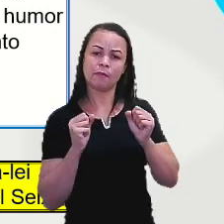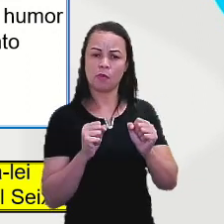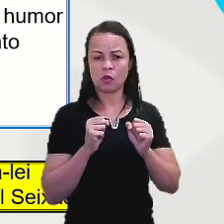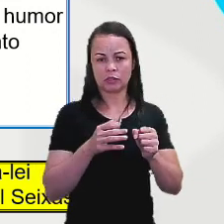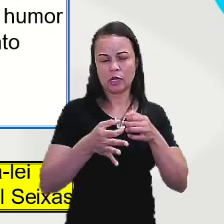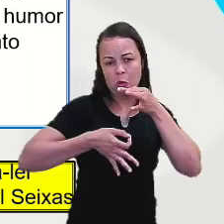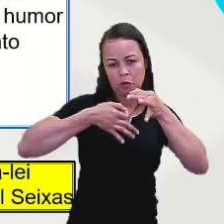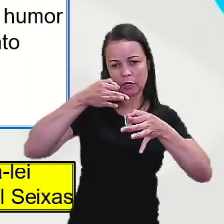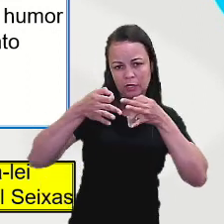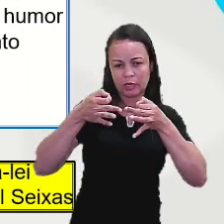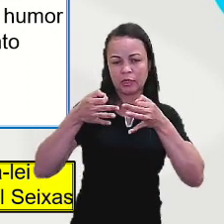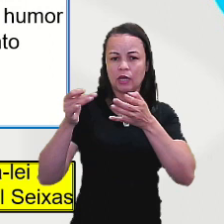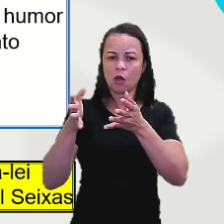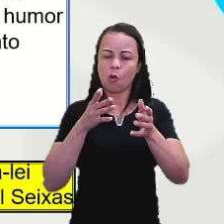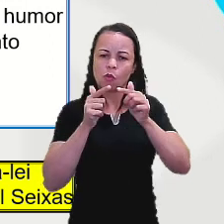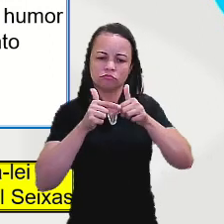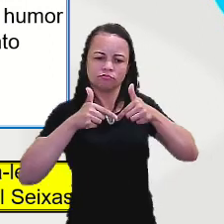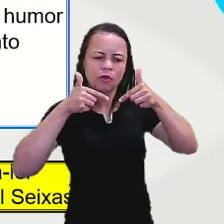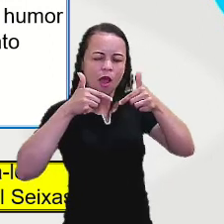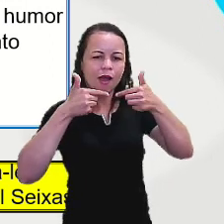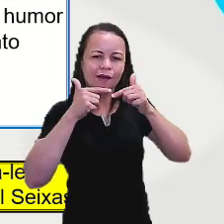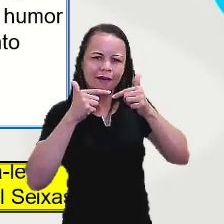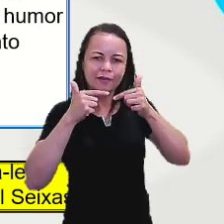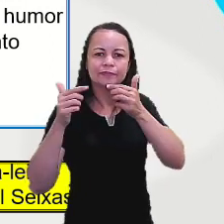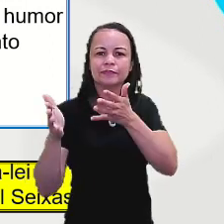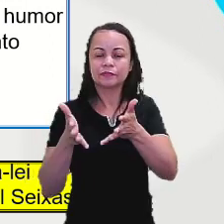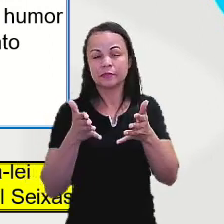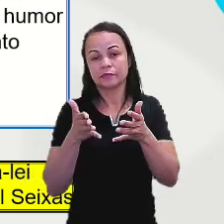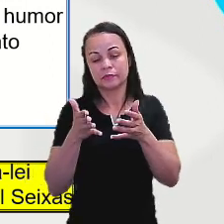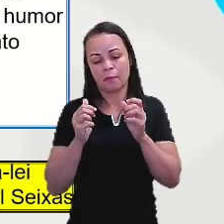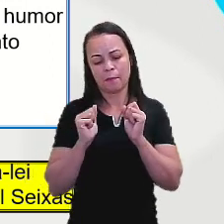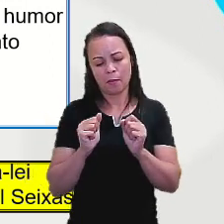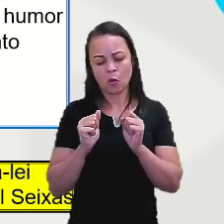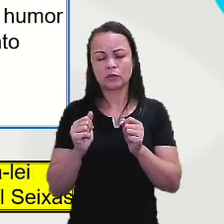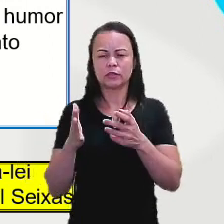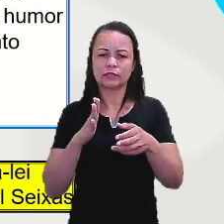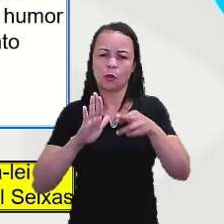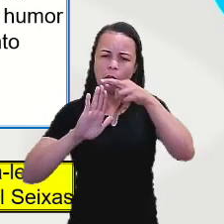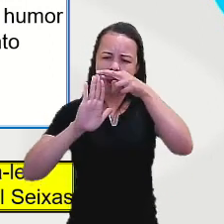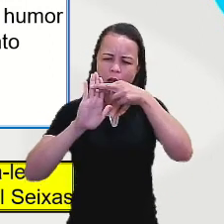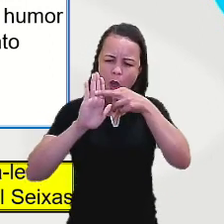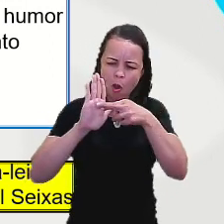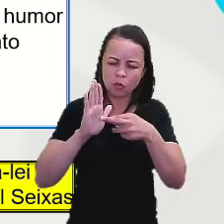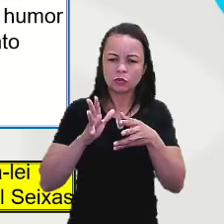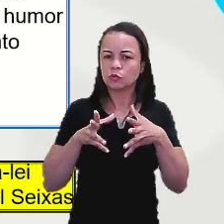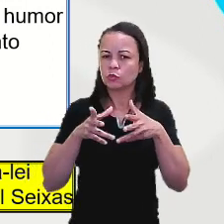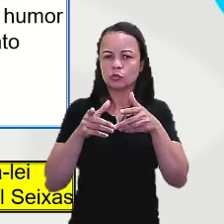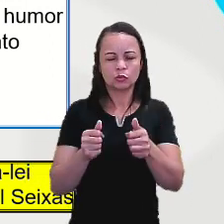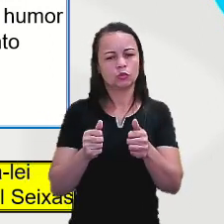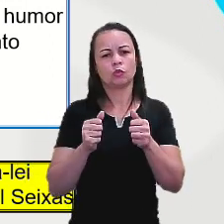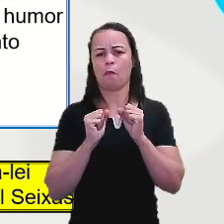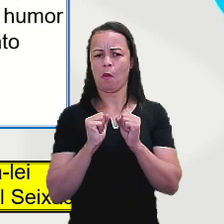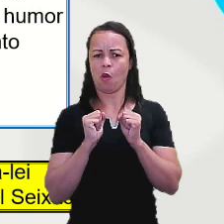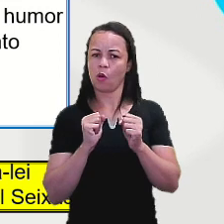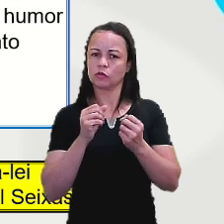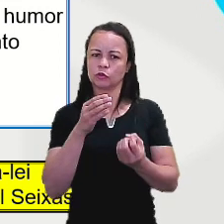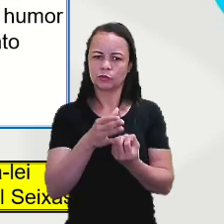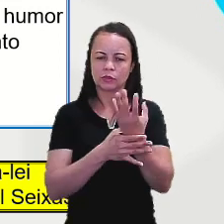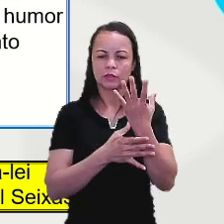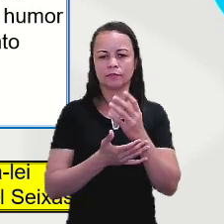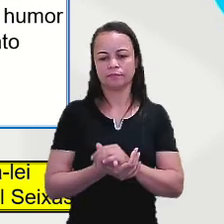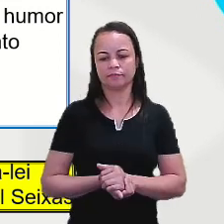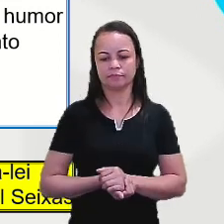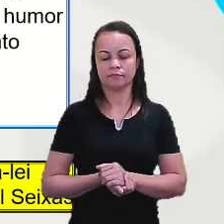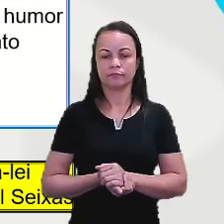humor. Já a paráfrase não muda de assunto, quase um reconto de tudo, e assim posso imitar. O escritor